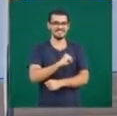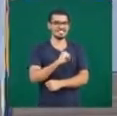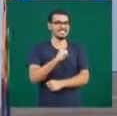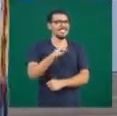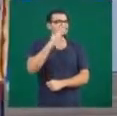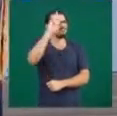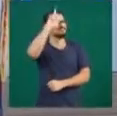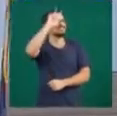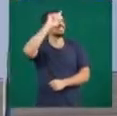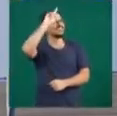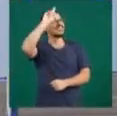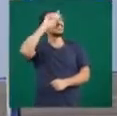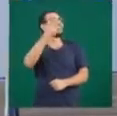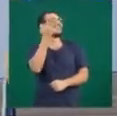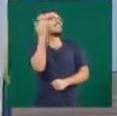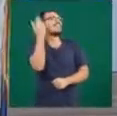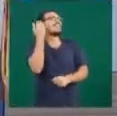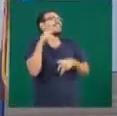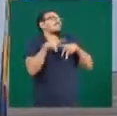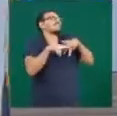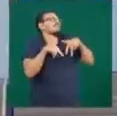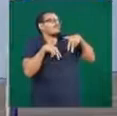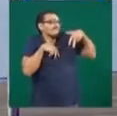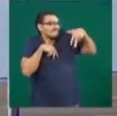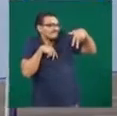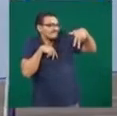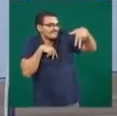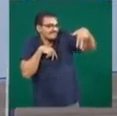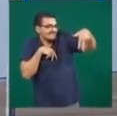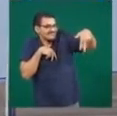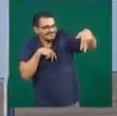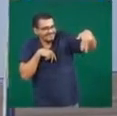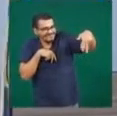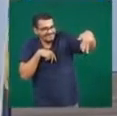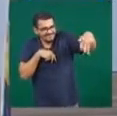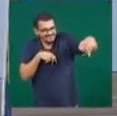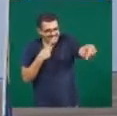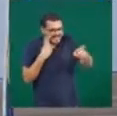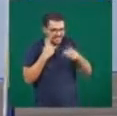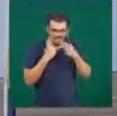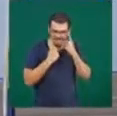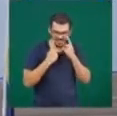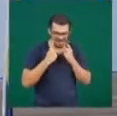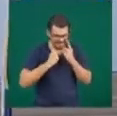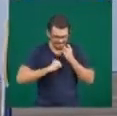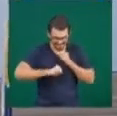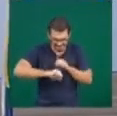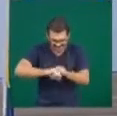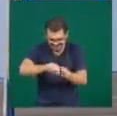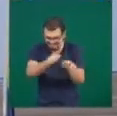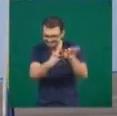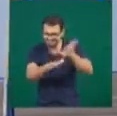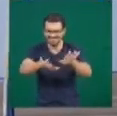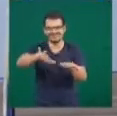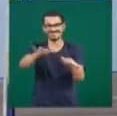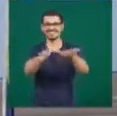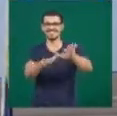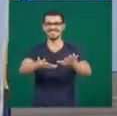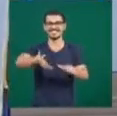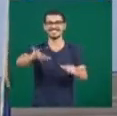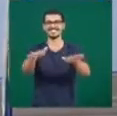Lembro você com a sua saia indo pela estrada embora. Quanto mais meus olhos choram, mais o mar quebra